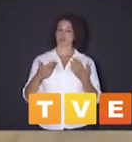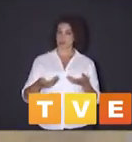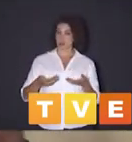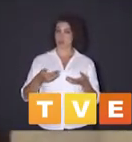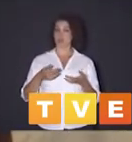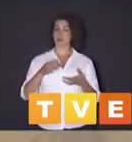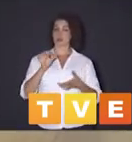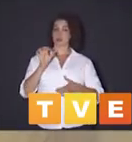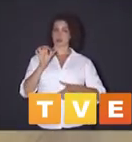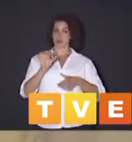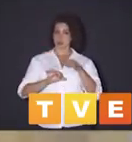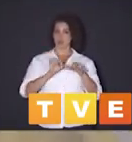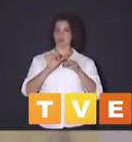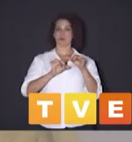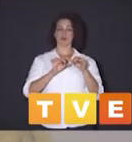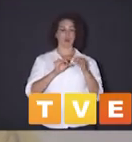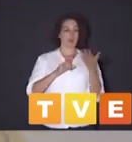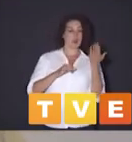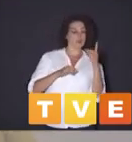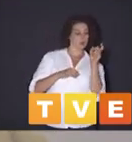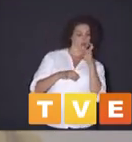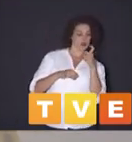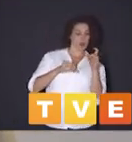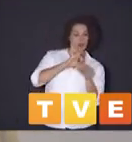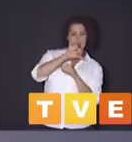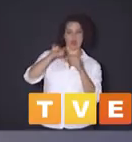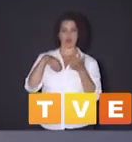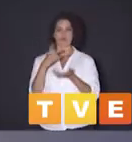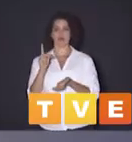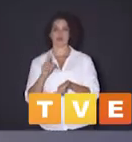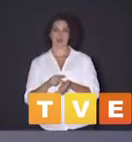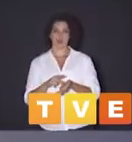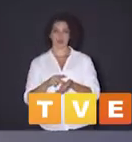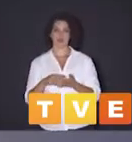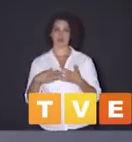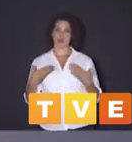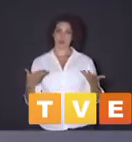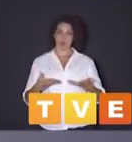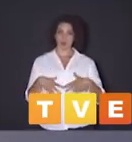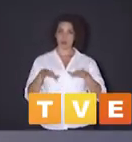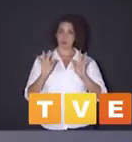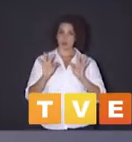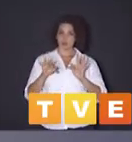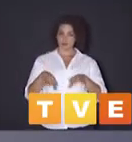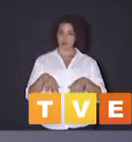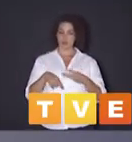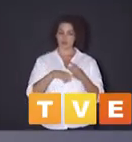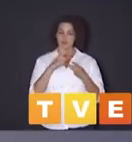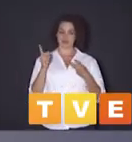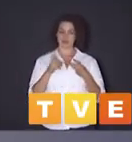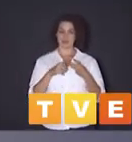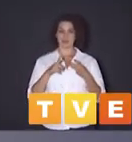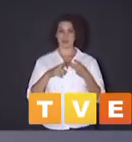transformando em verdade me tira pra finalizar que o terceiro ponto da polêmica trabalho